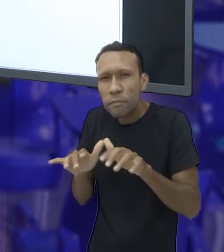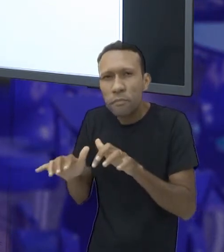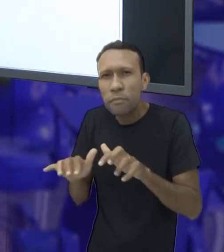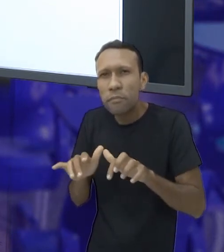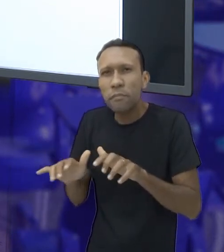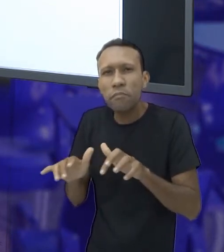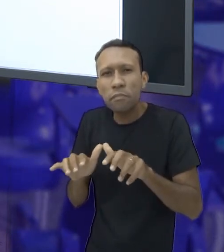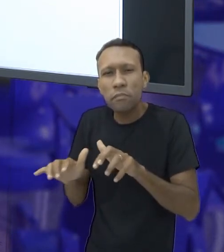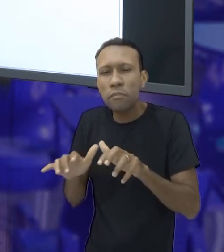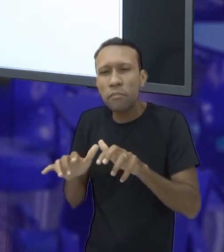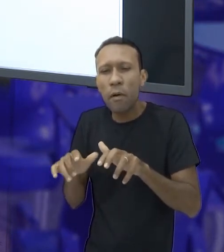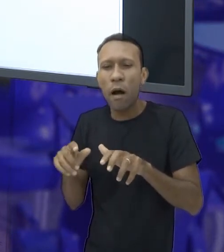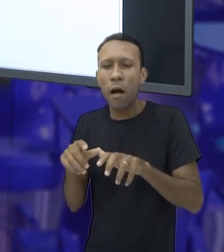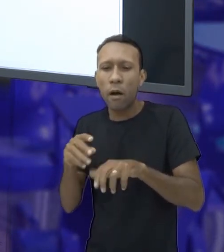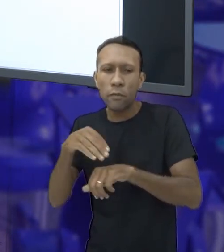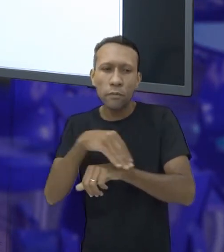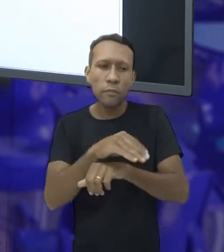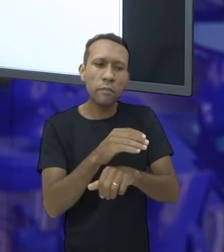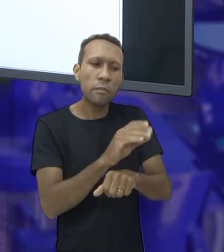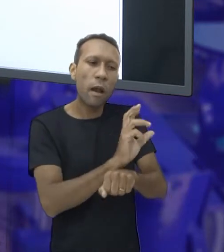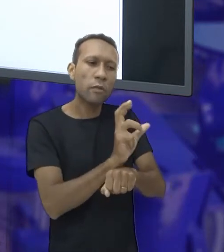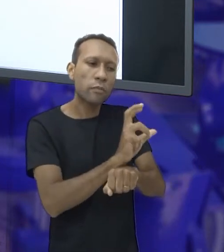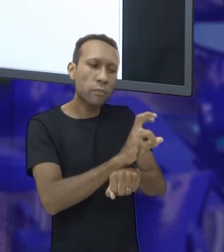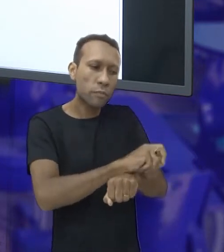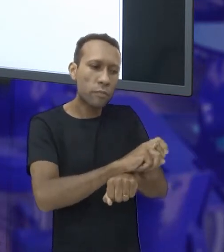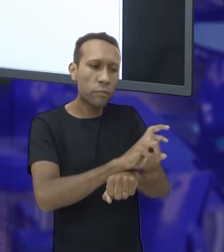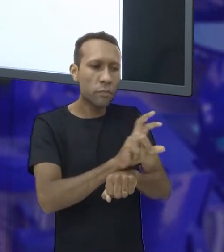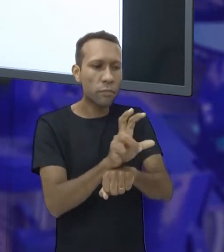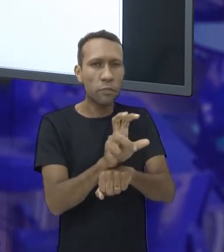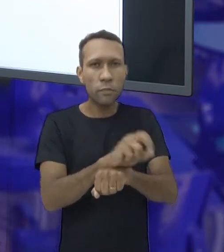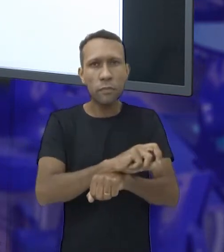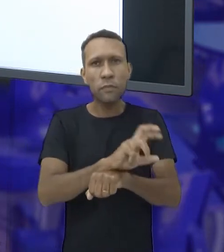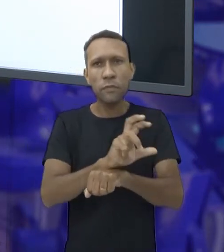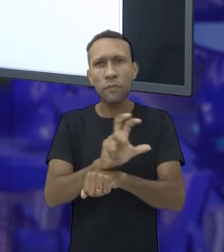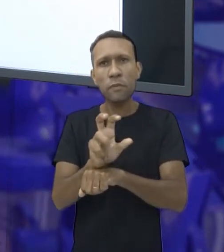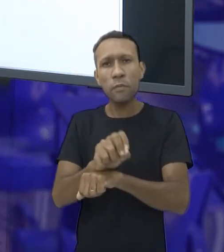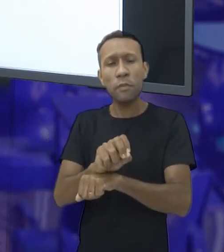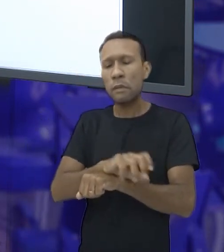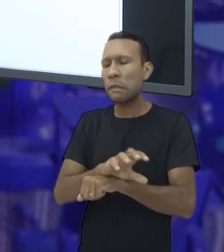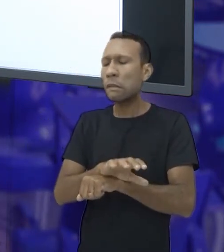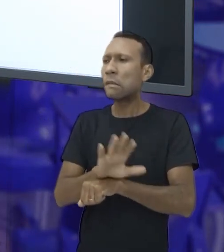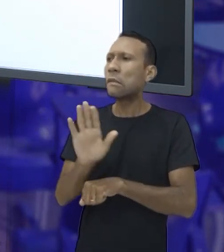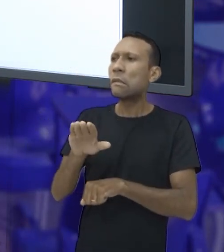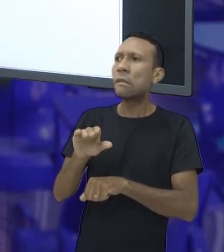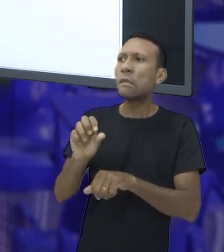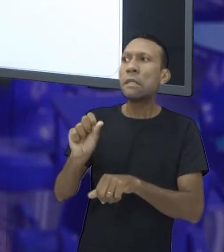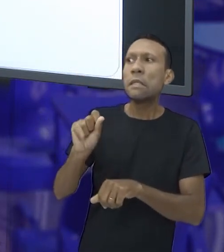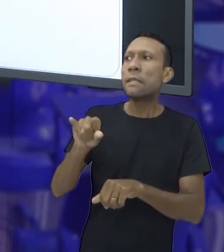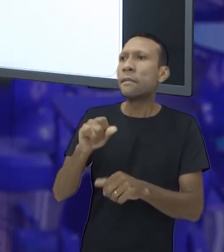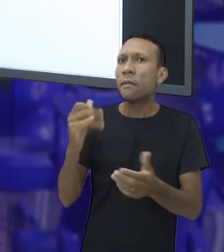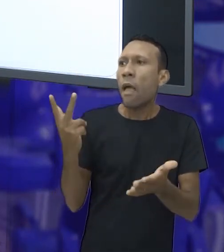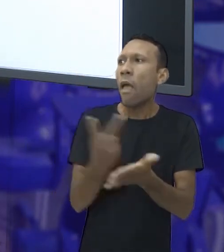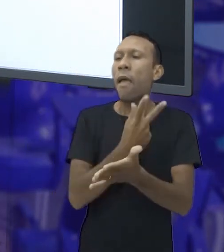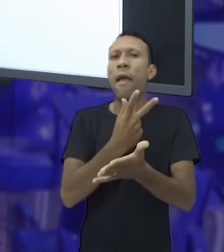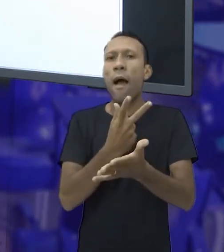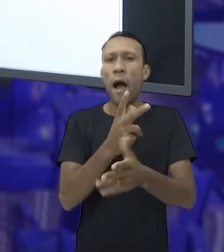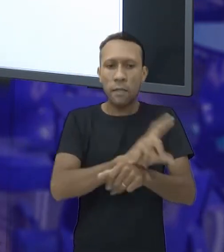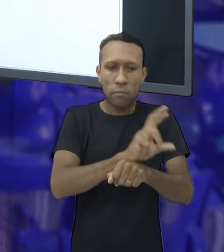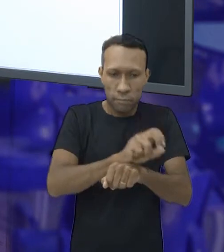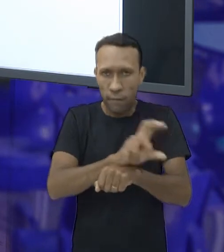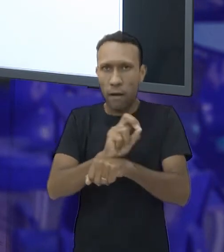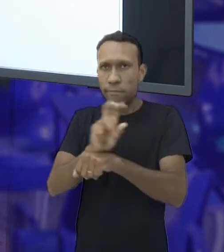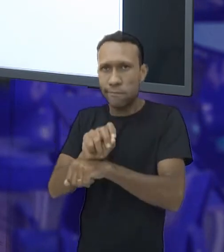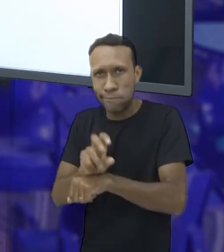o que aqueles braços mecânicos vão vir a fazer. Ô Heraldo, mas se feito daqueles filmes der a doida lá e o